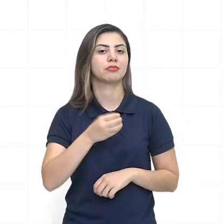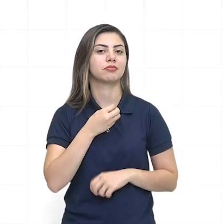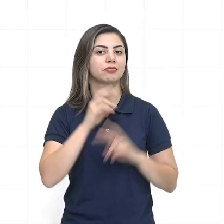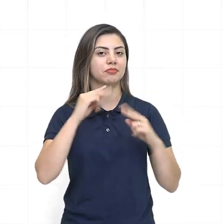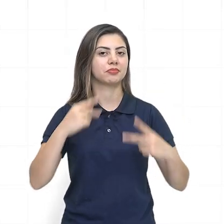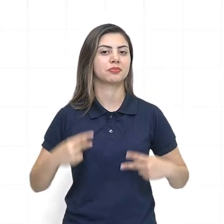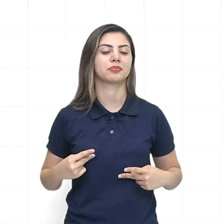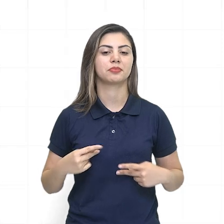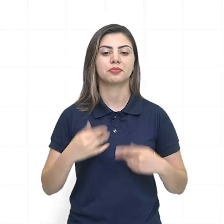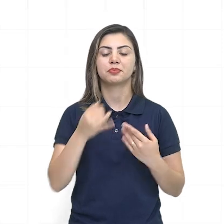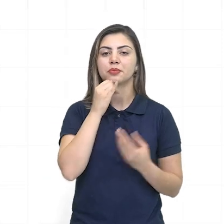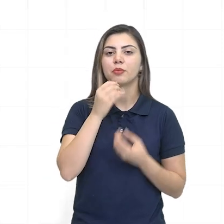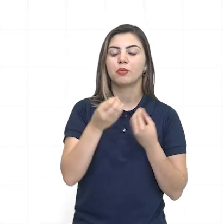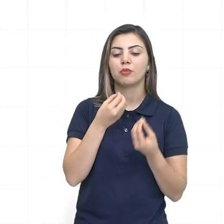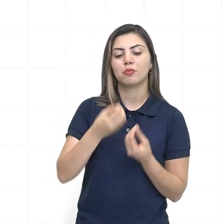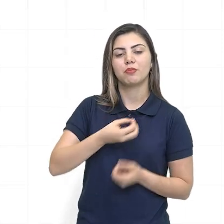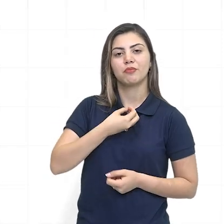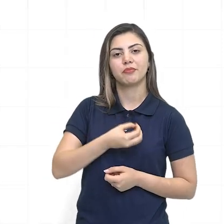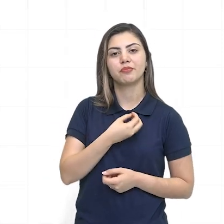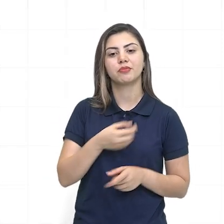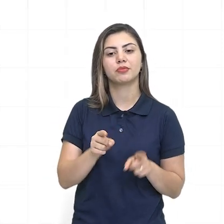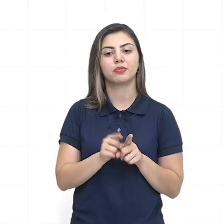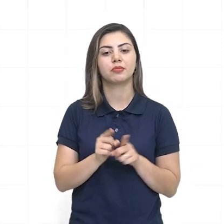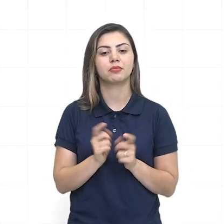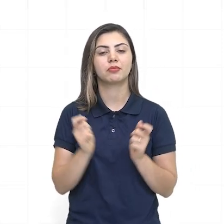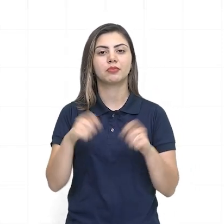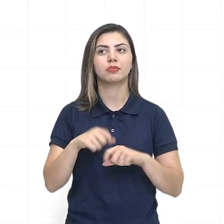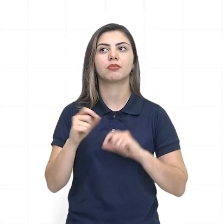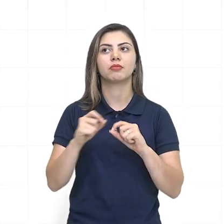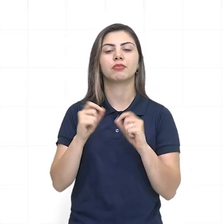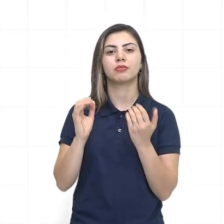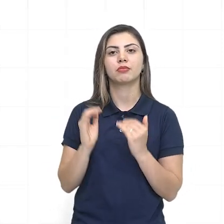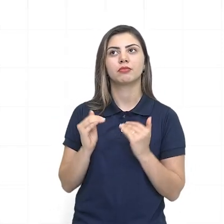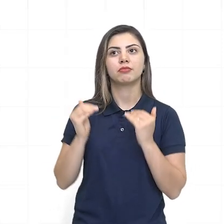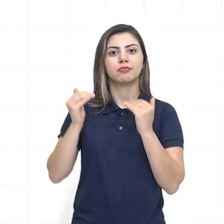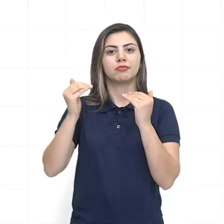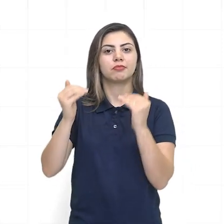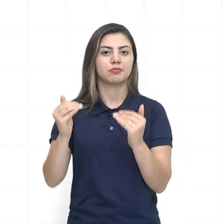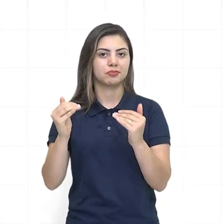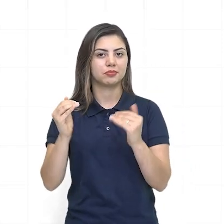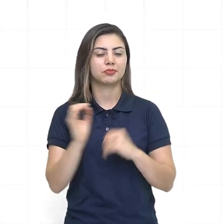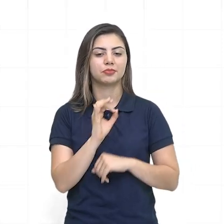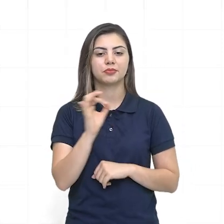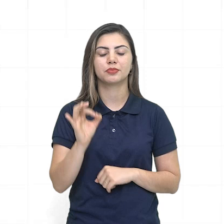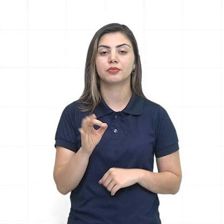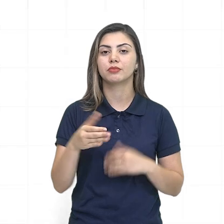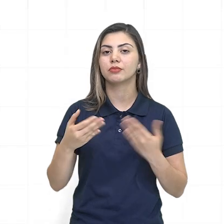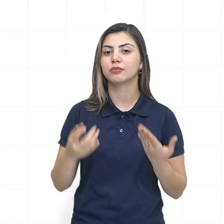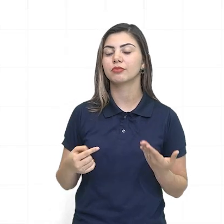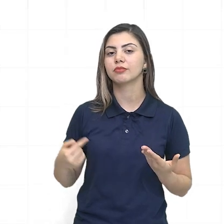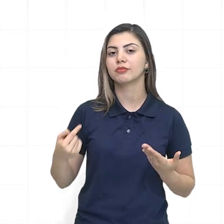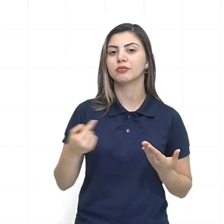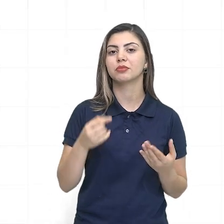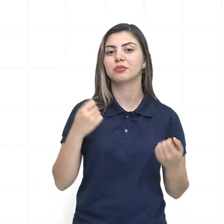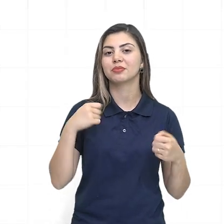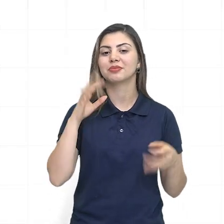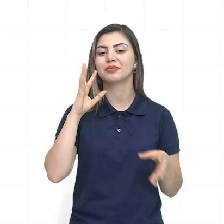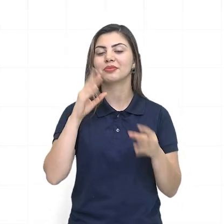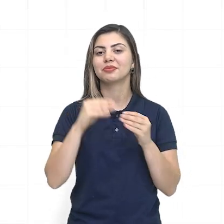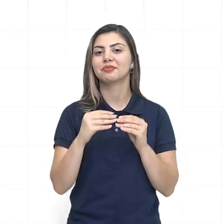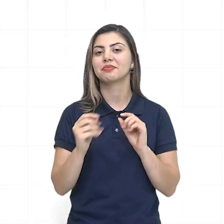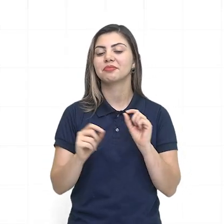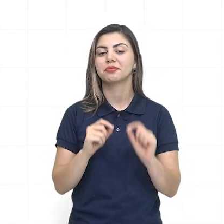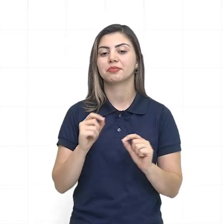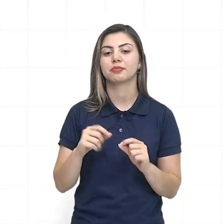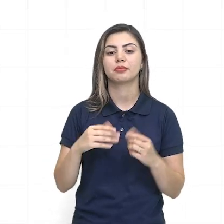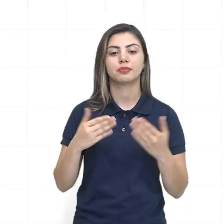humano, como o mistério da vida e a manifestação do sagrado. Então, nós podemos entender o seguinte, que